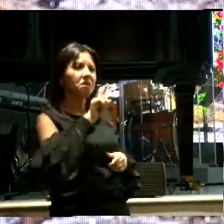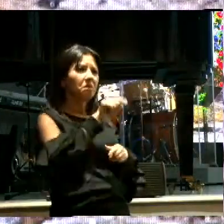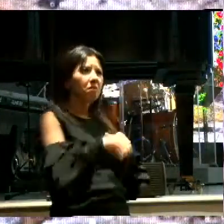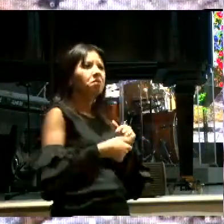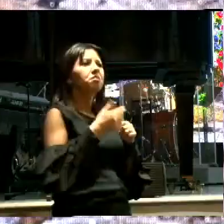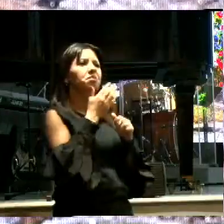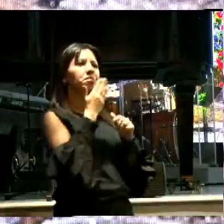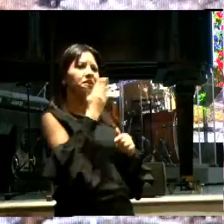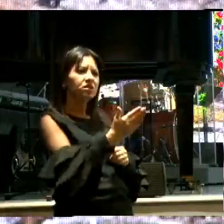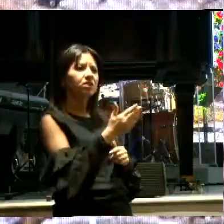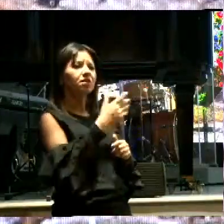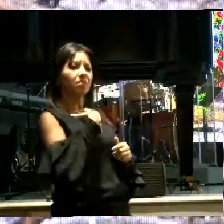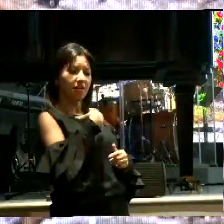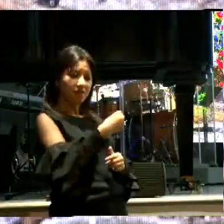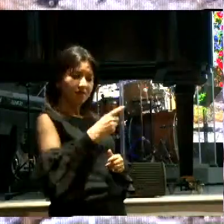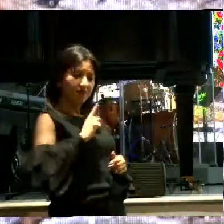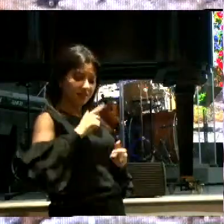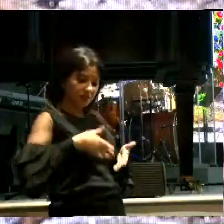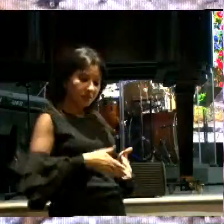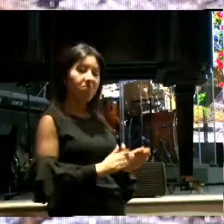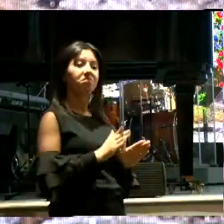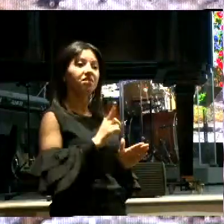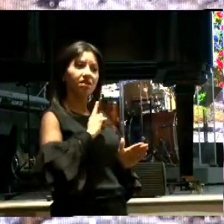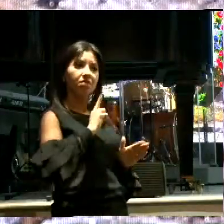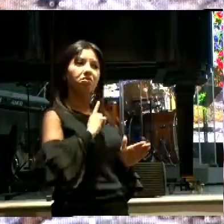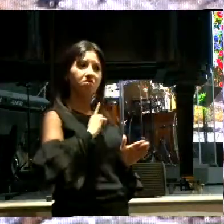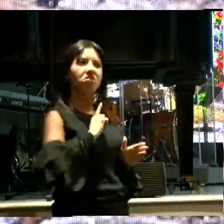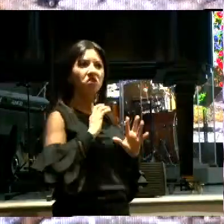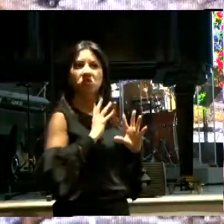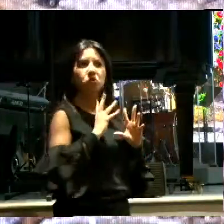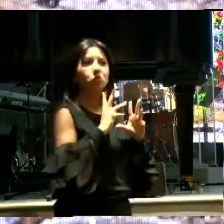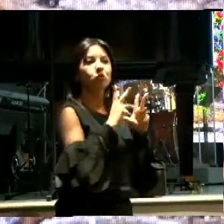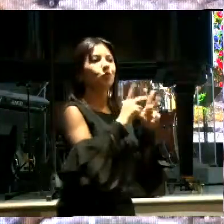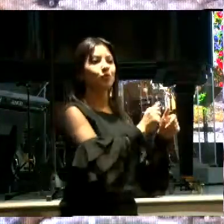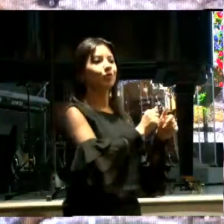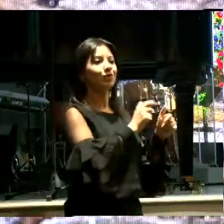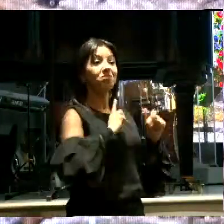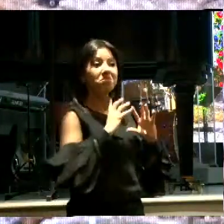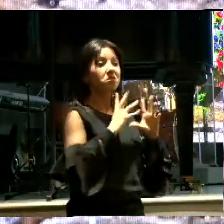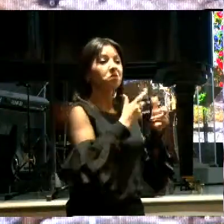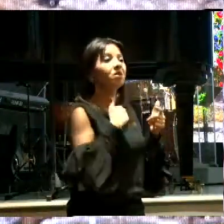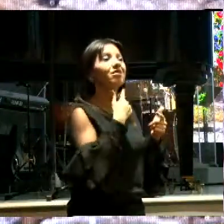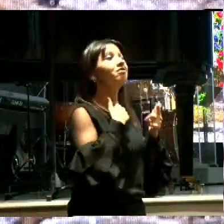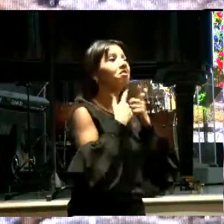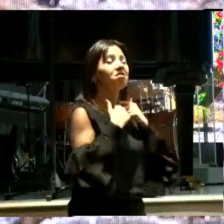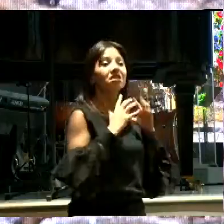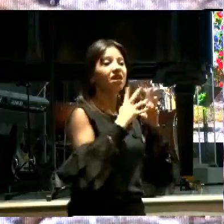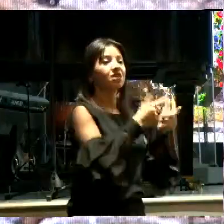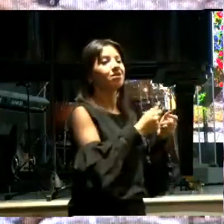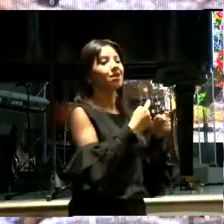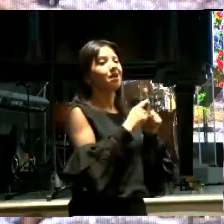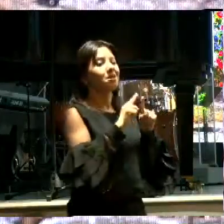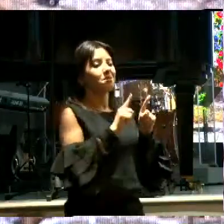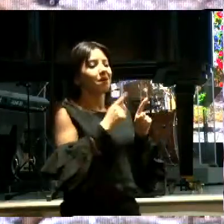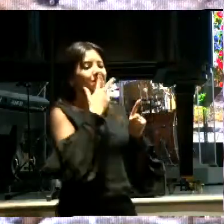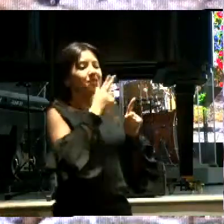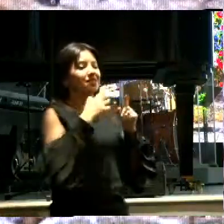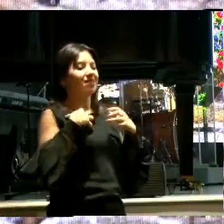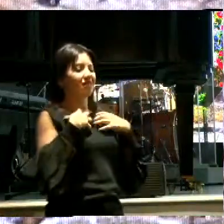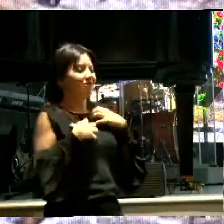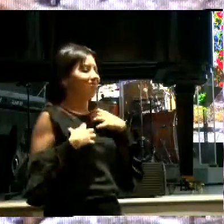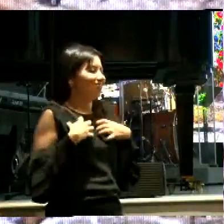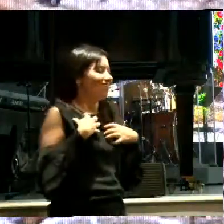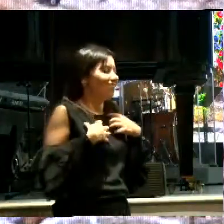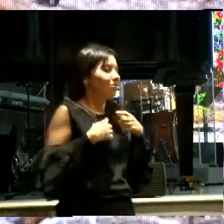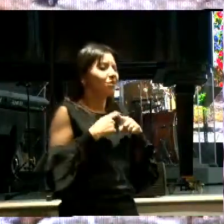Eu tinha tudo e ao mesmo tempo não tinha nada, porque eu não estava bem resolvida comigo mesma. Então eu quero dizer